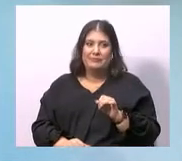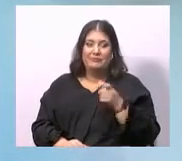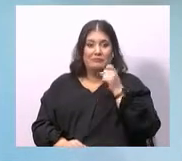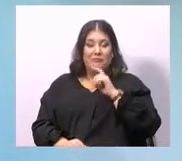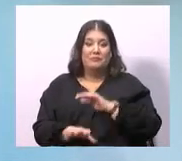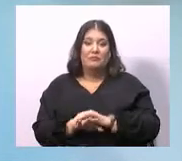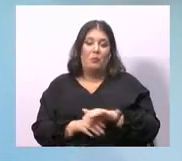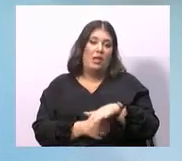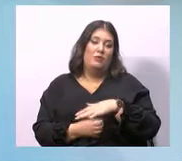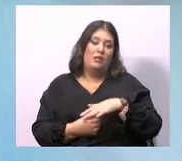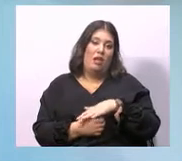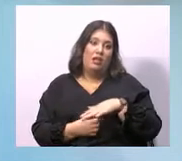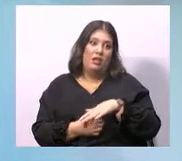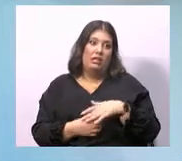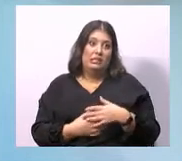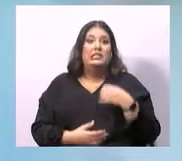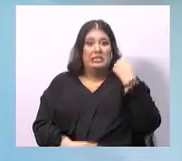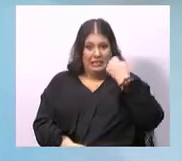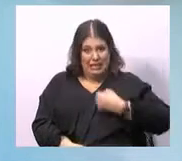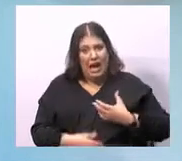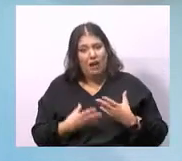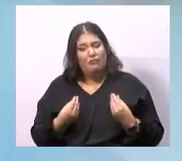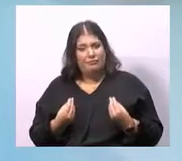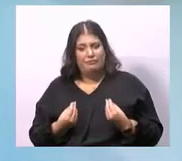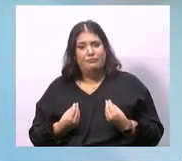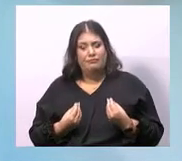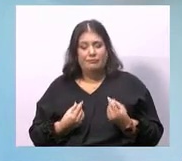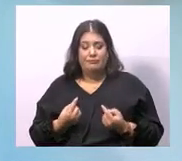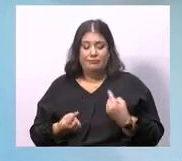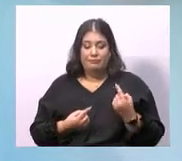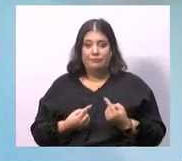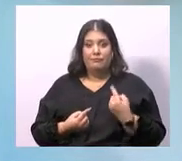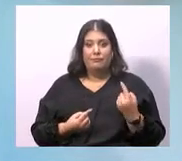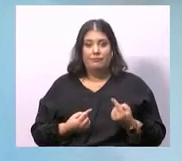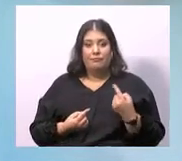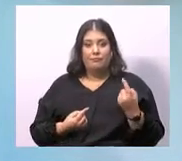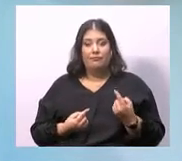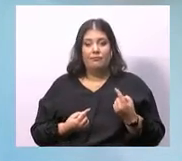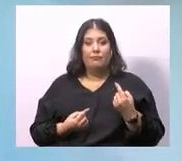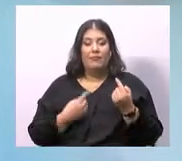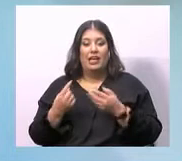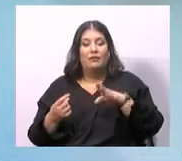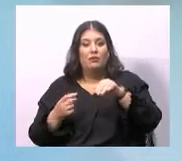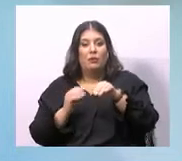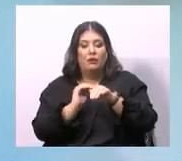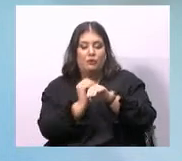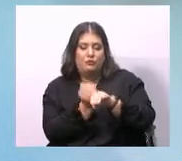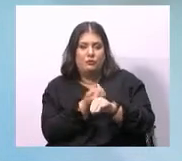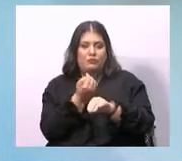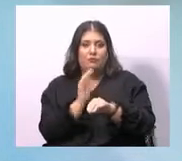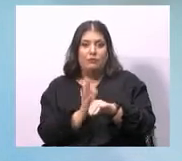foi uma situação severa, não é? E que, às vezes, há necessidade de fazer uma remoção substancial dos